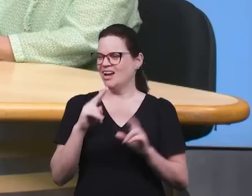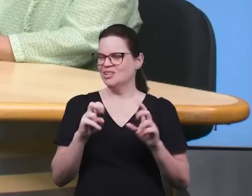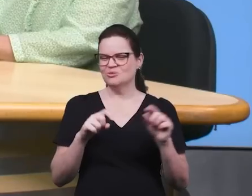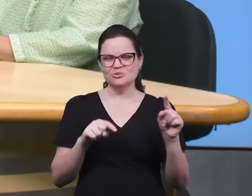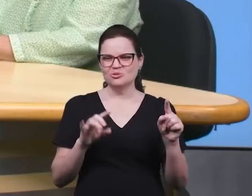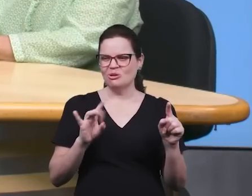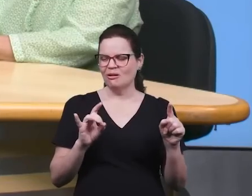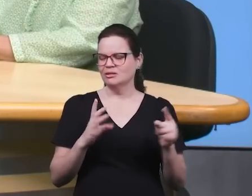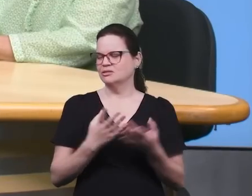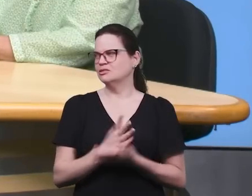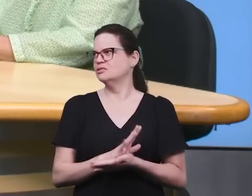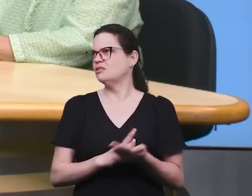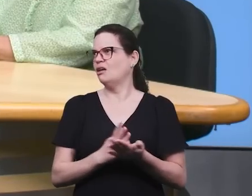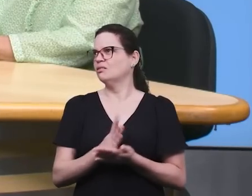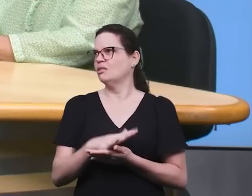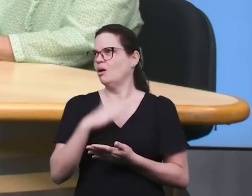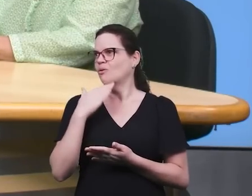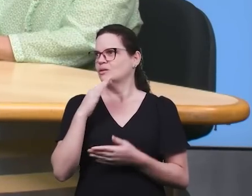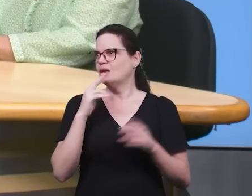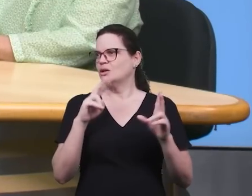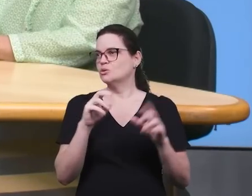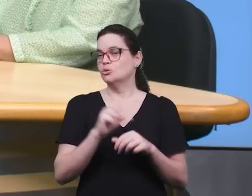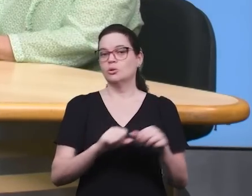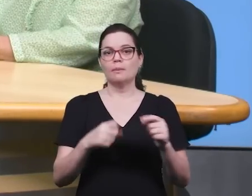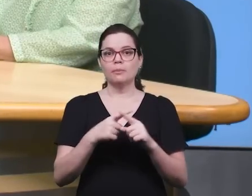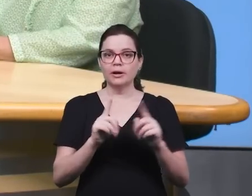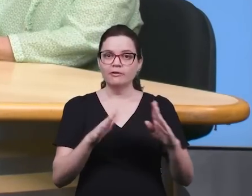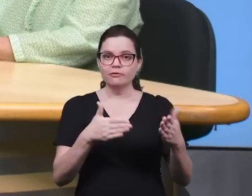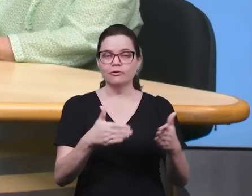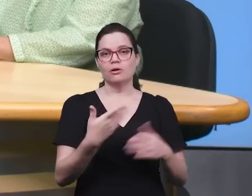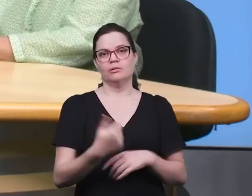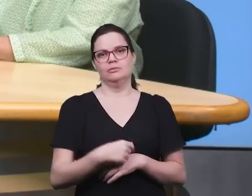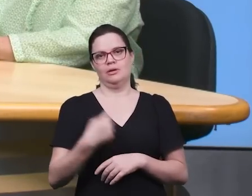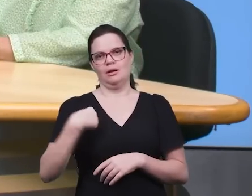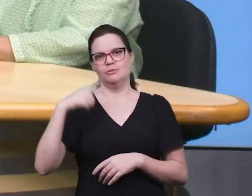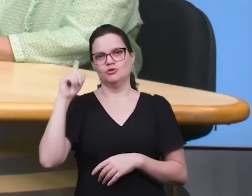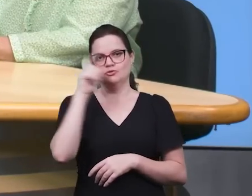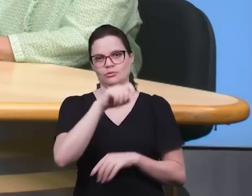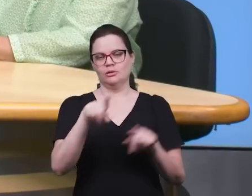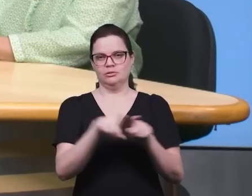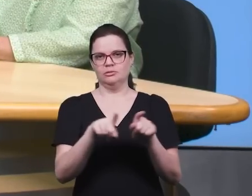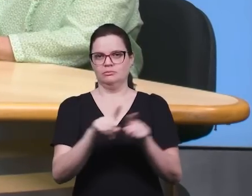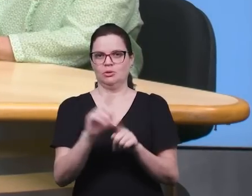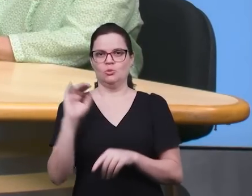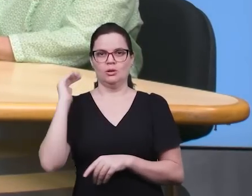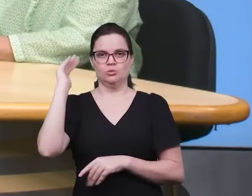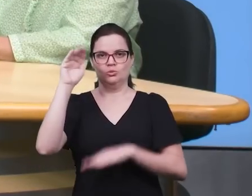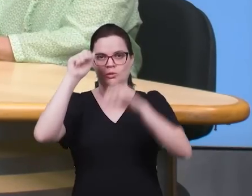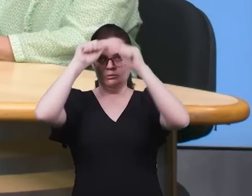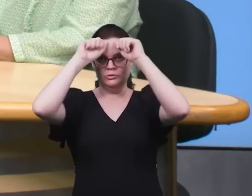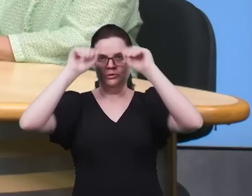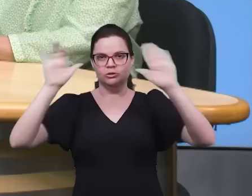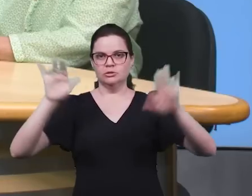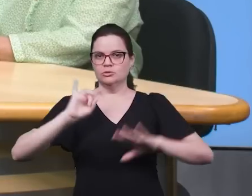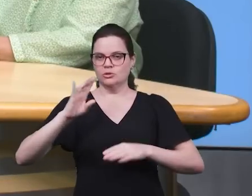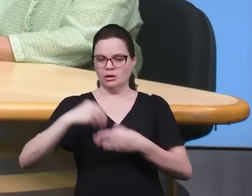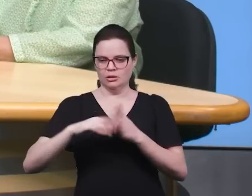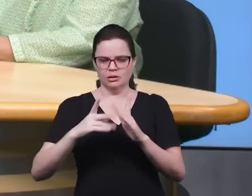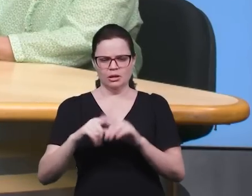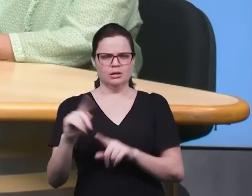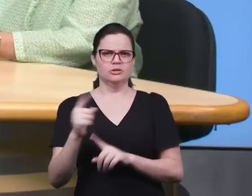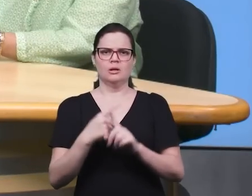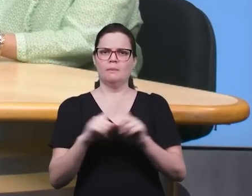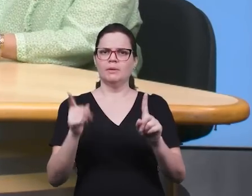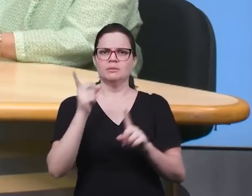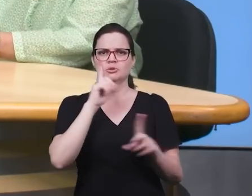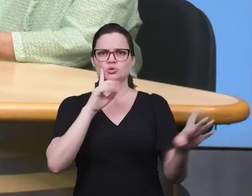sobre isso, que dificuldade, não consegue mudar de assunto. Esse também tem sido uma dificuldade que a gente observa bastante, não só na igreja, obviamente, mas